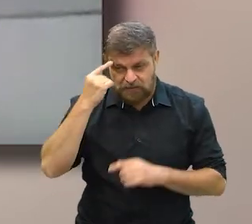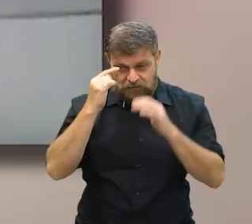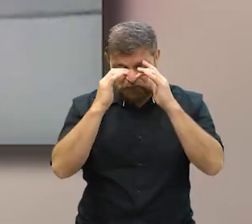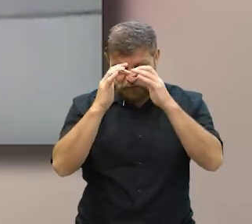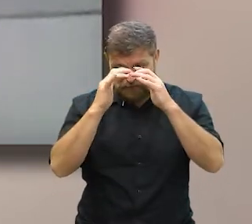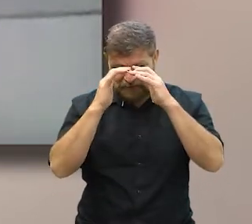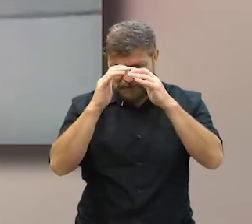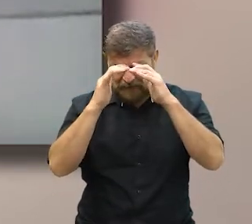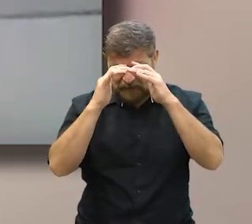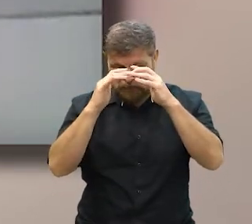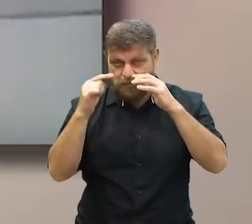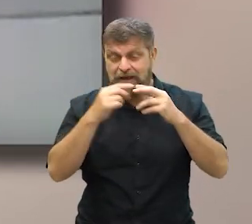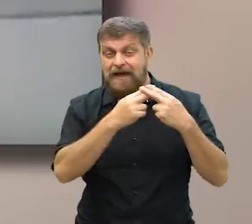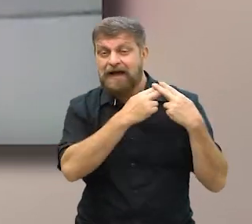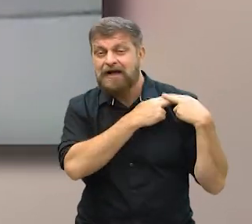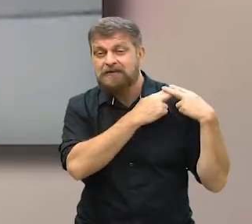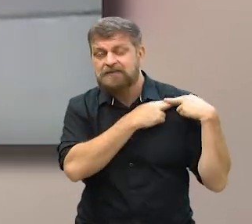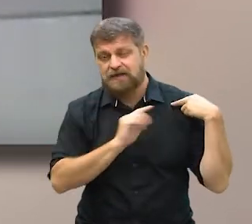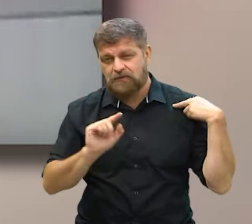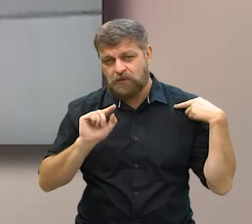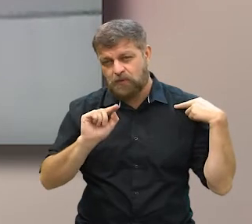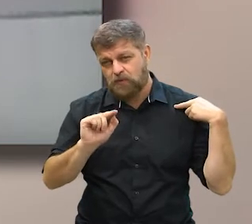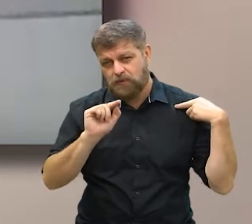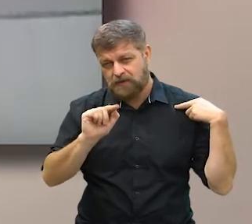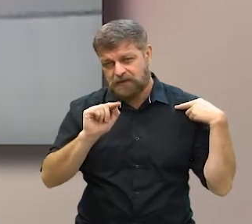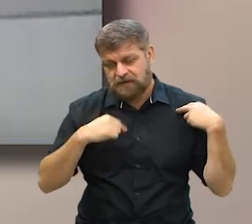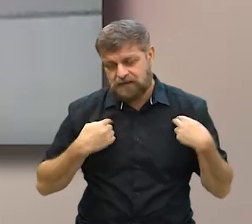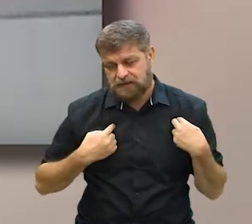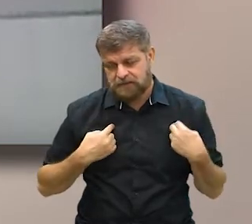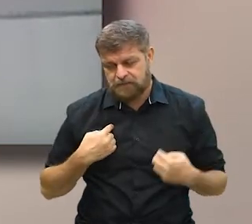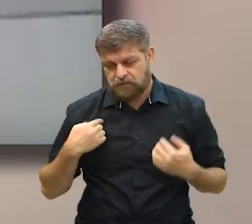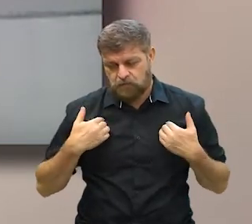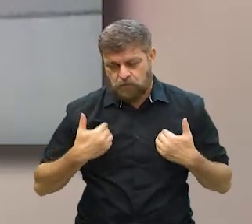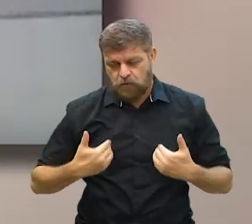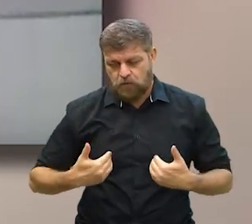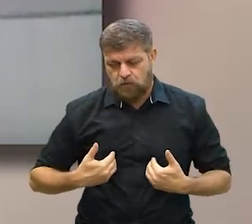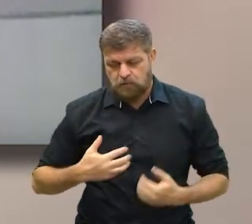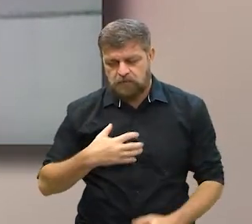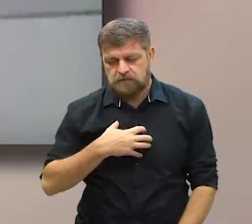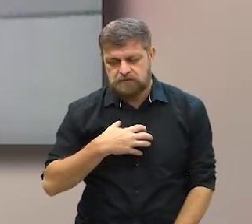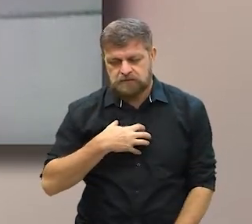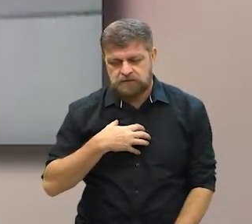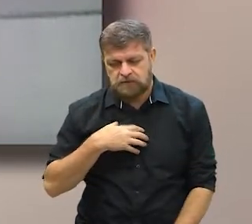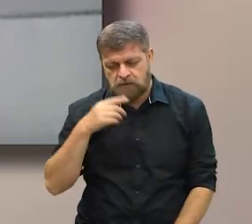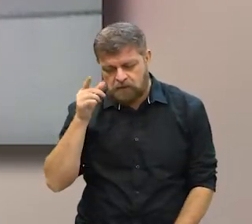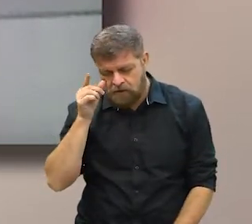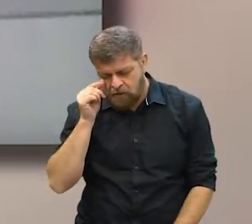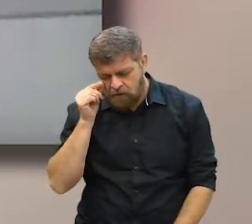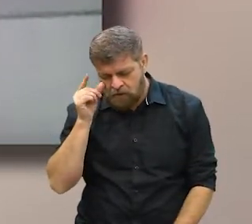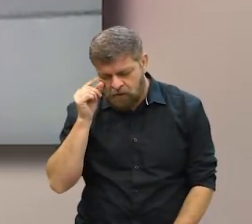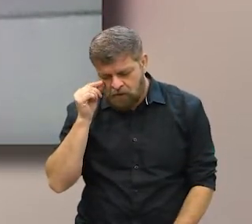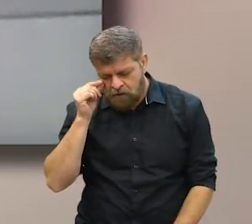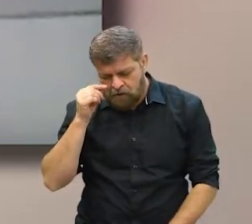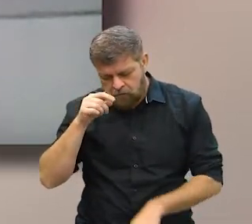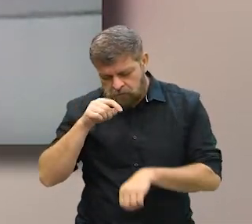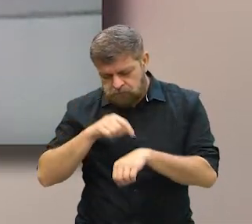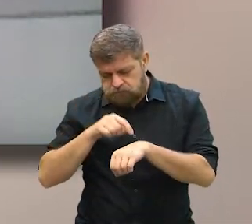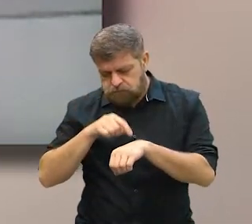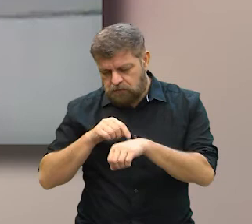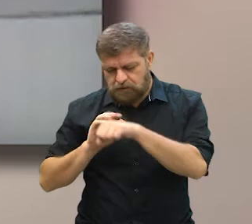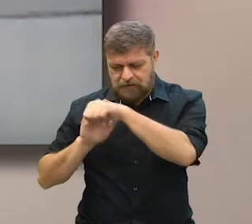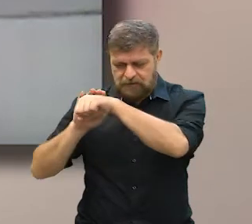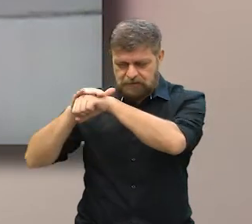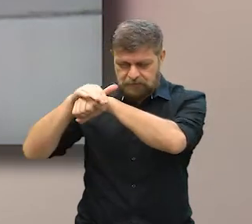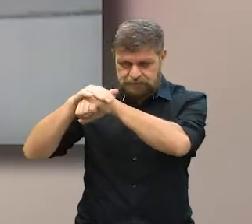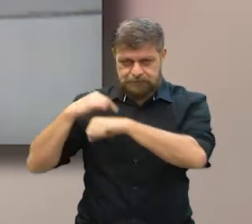no centro do cérebro, e ela é responsável por avisar o nosso organismo todo, né, quando é dia e